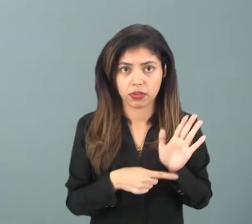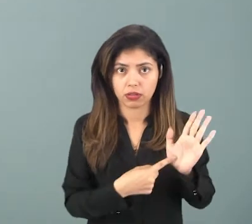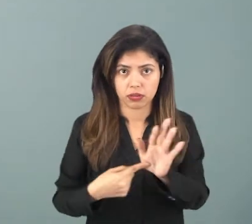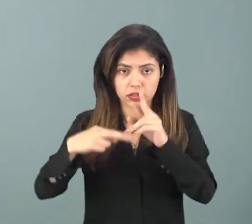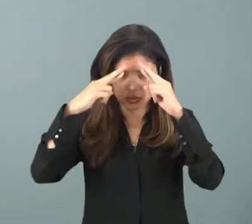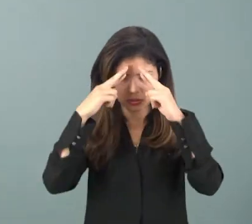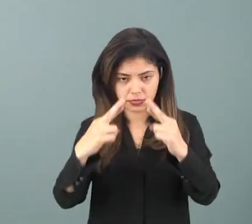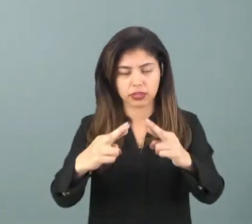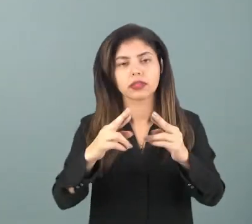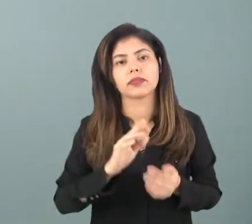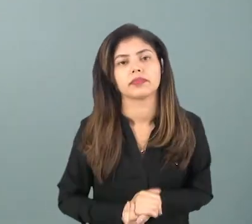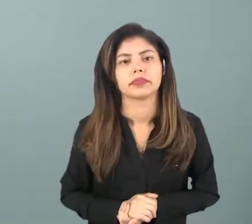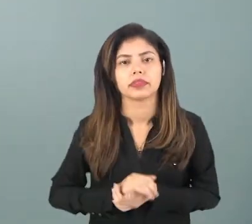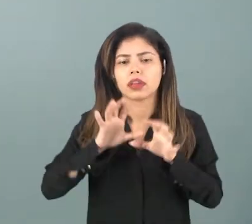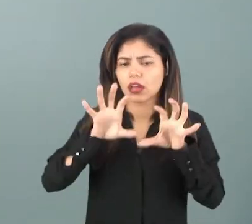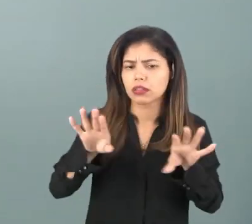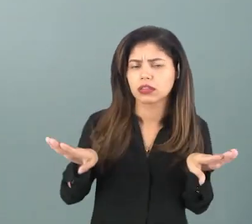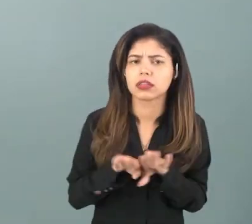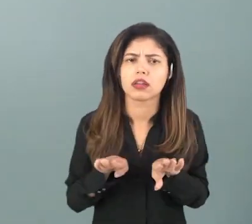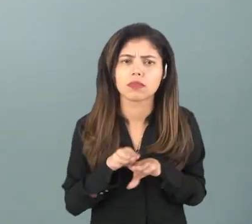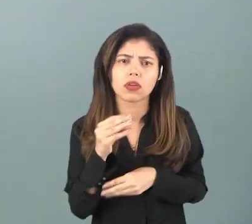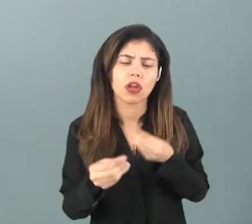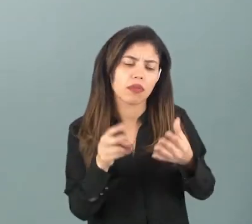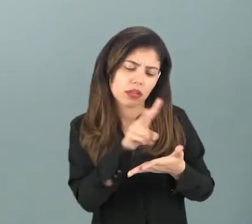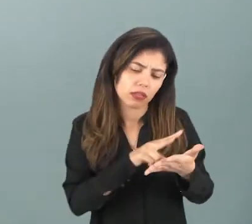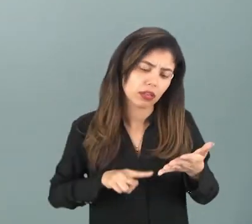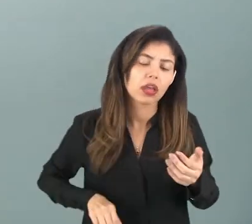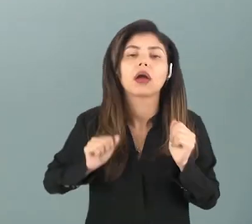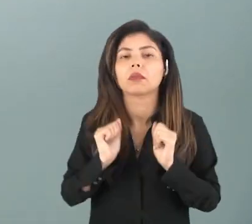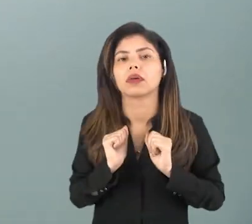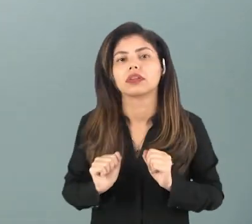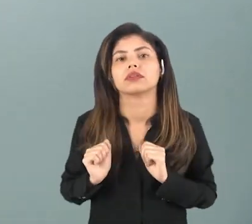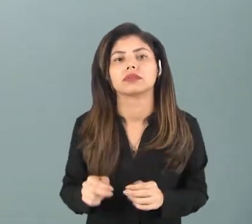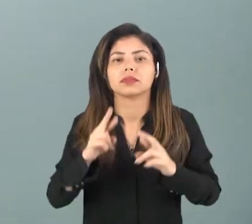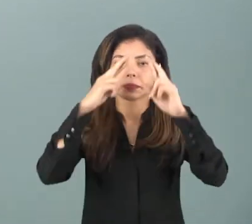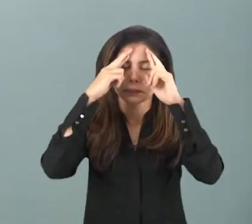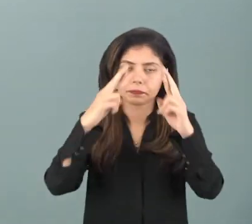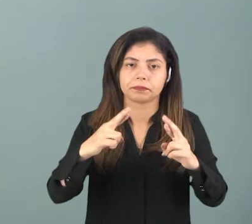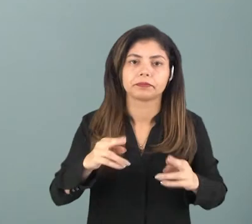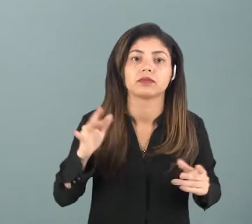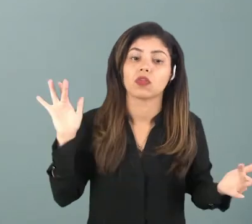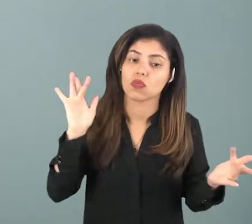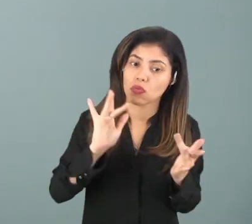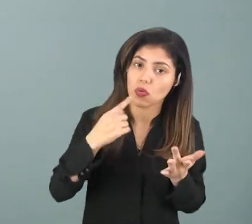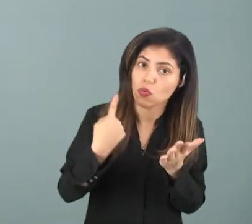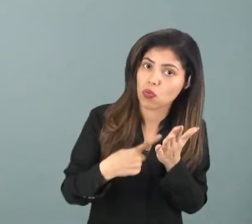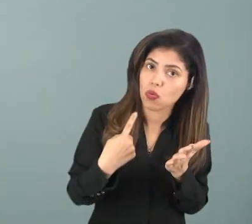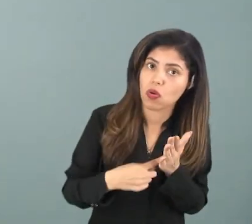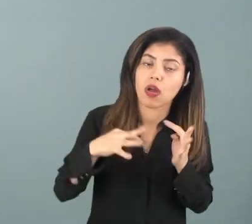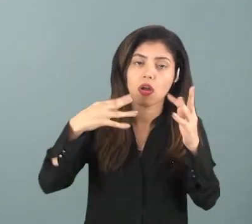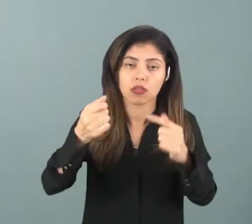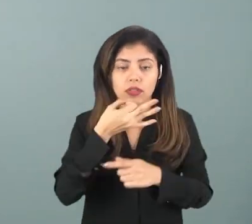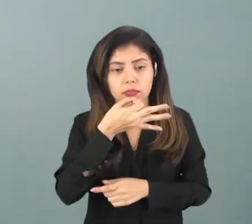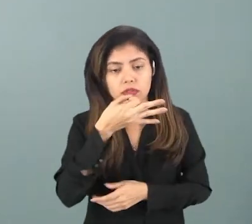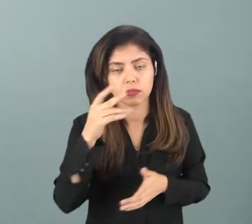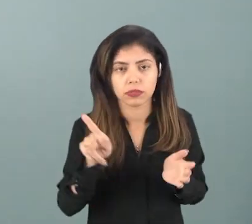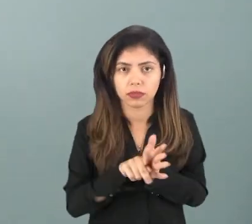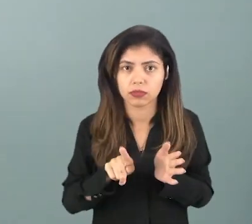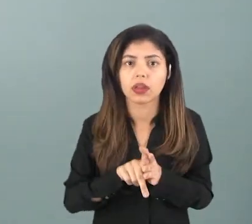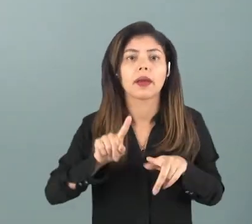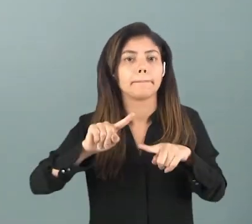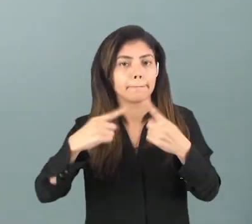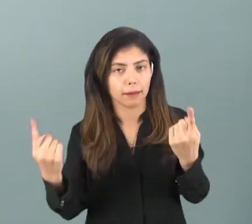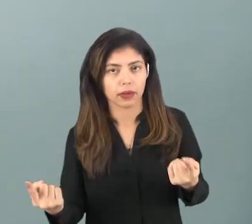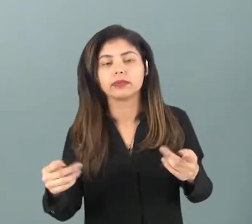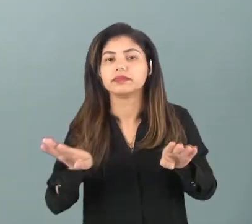e respeitosa, assim como também quem for ler pode respeitar, não é obrigado a concordar com quem está expondo a sua opinião, mas são